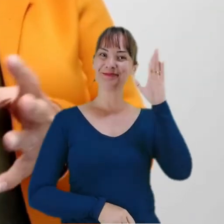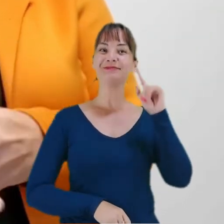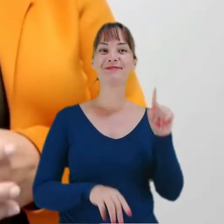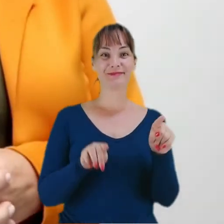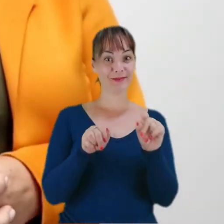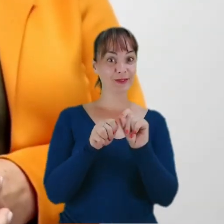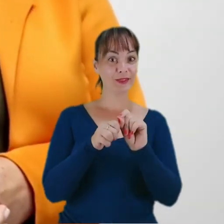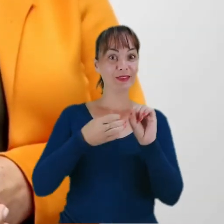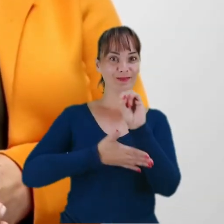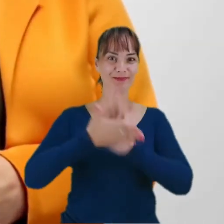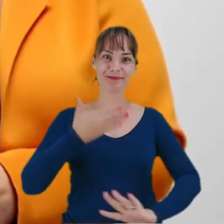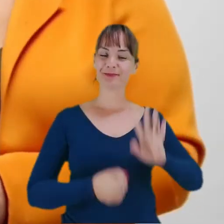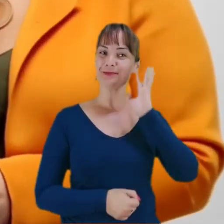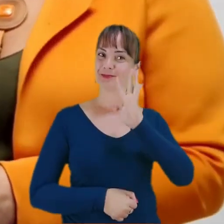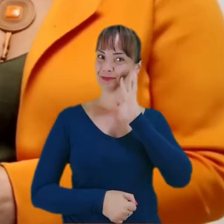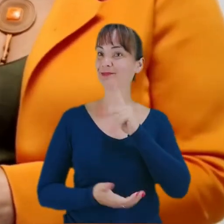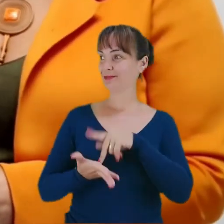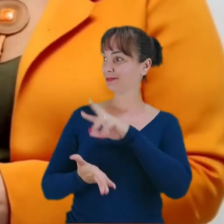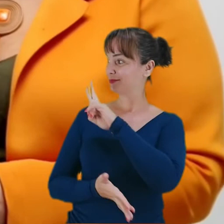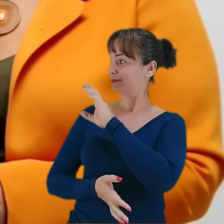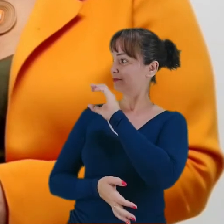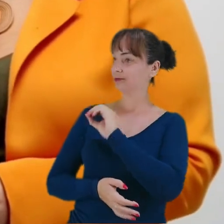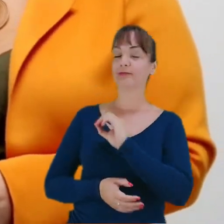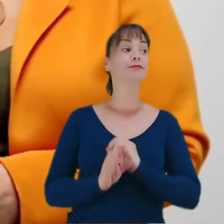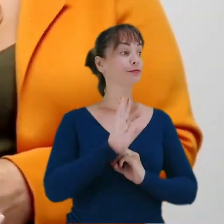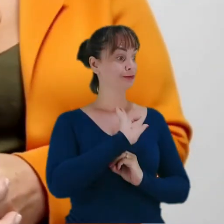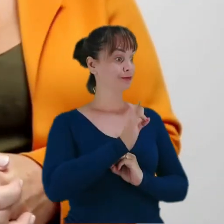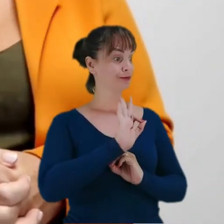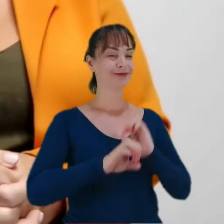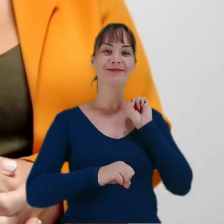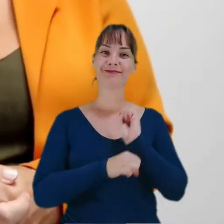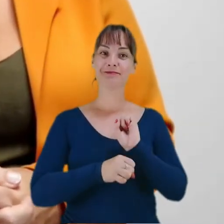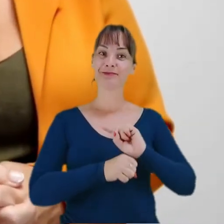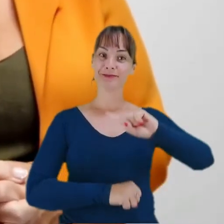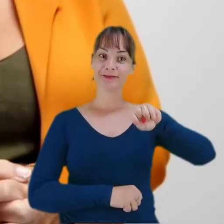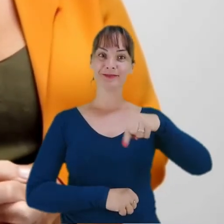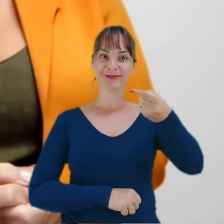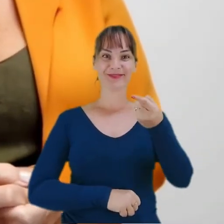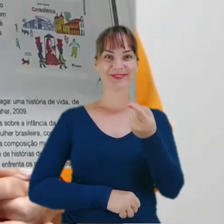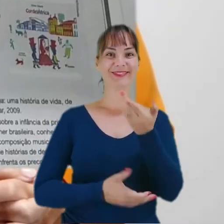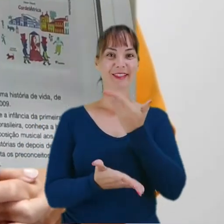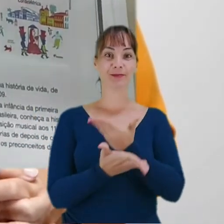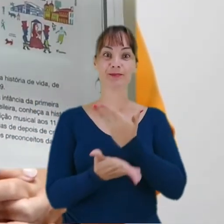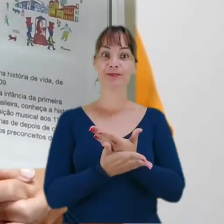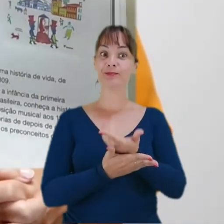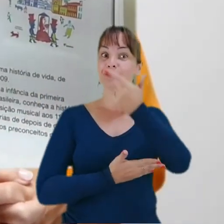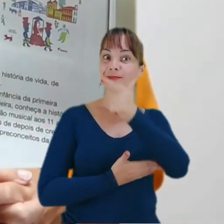e feito trabalhos bem legais, né, Rosane? Isso aí, e aguardamos você na próxima